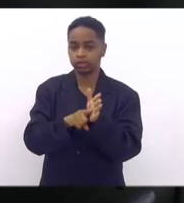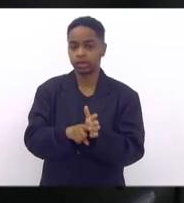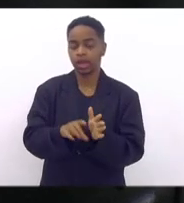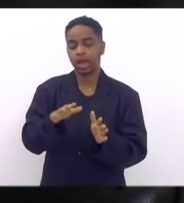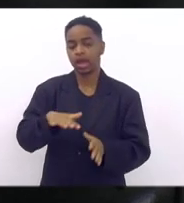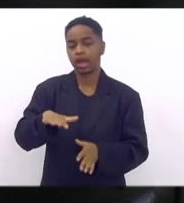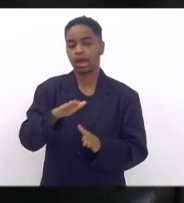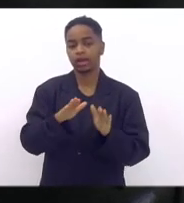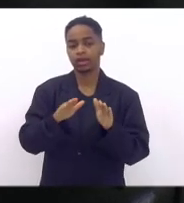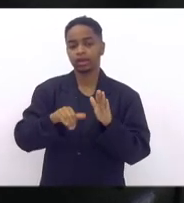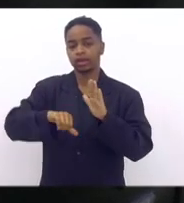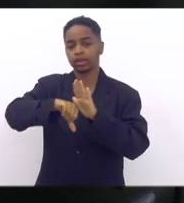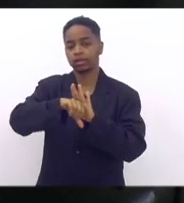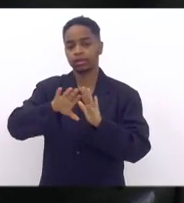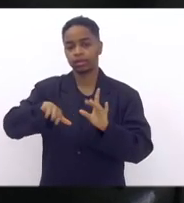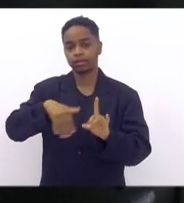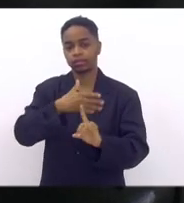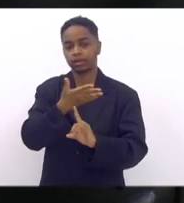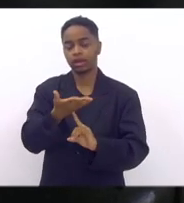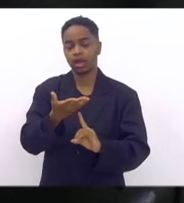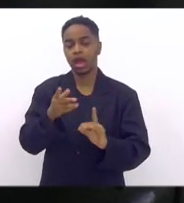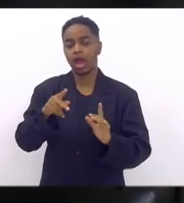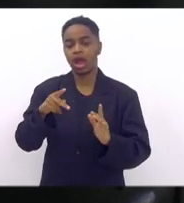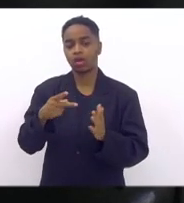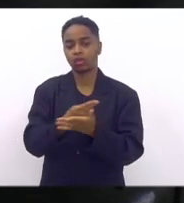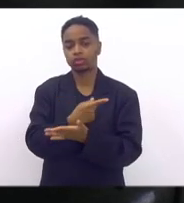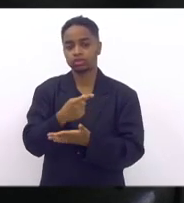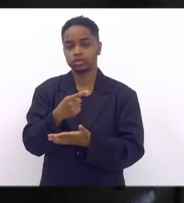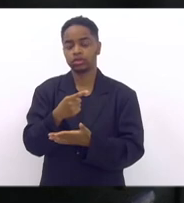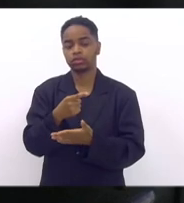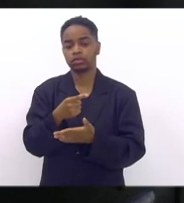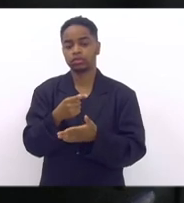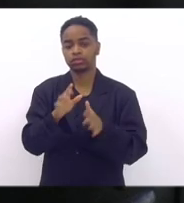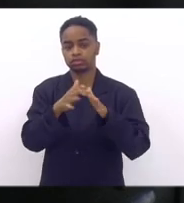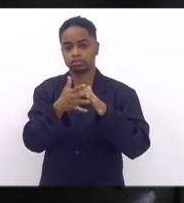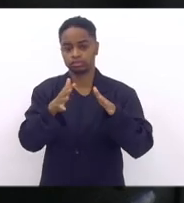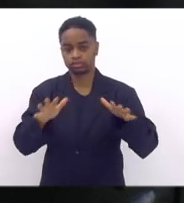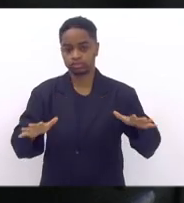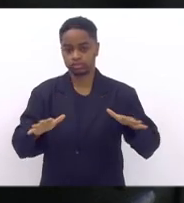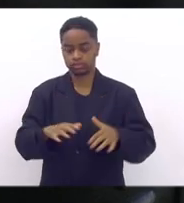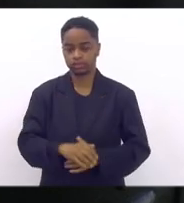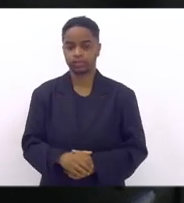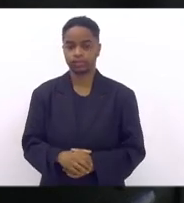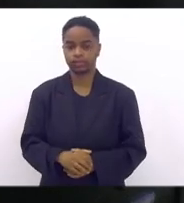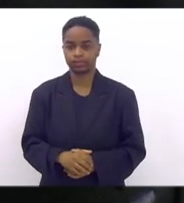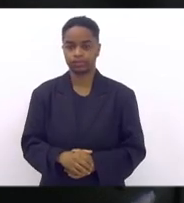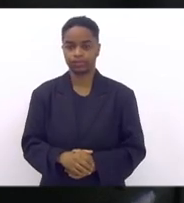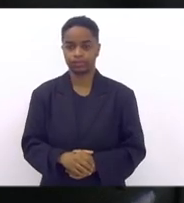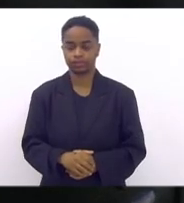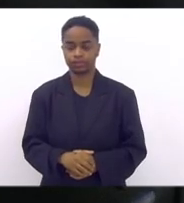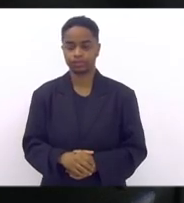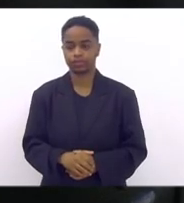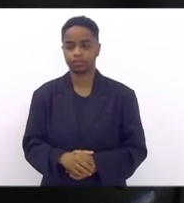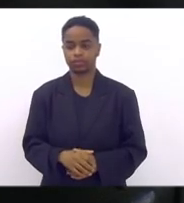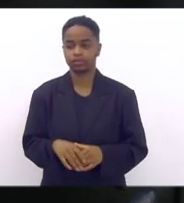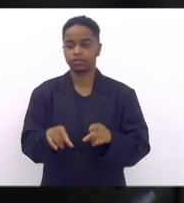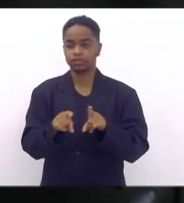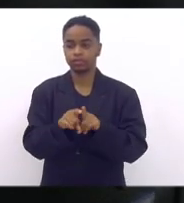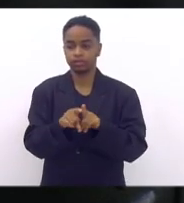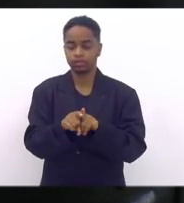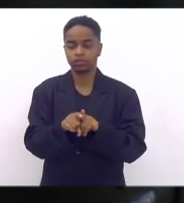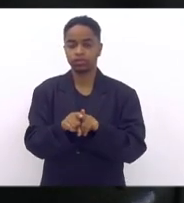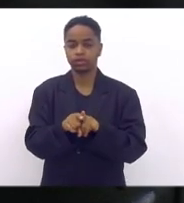ambientais cometidos no entorno da Bahia de Guanabara Bahia de Sepetiba e Bahia de Ilha Grande Considerando o descomissionamento e